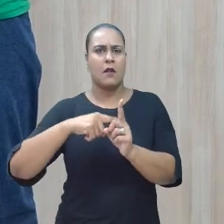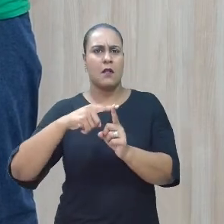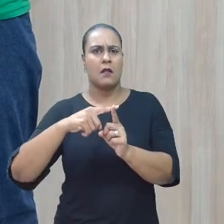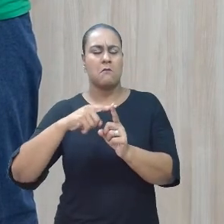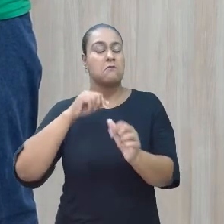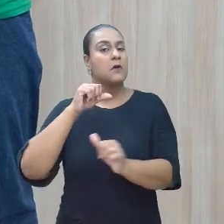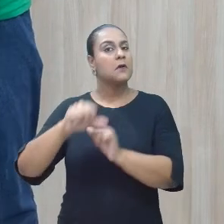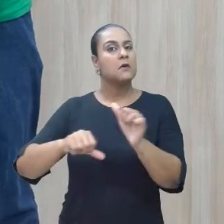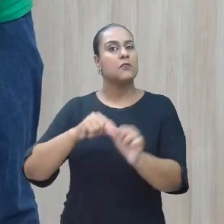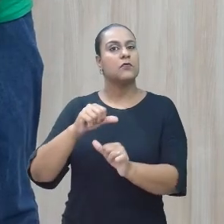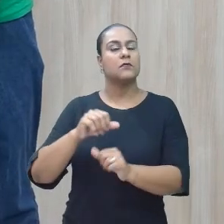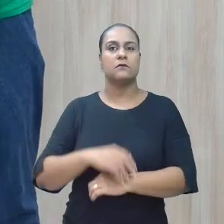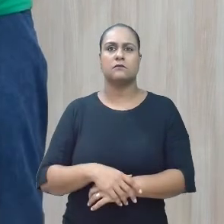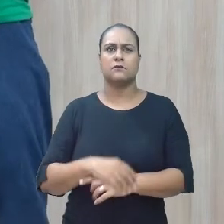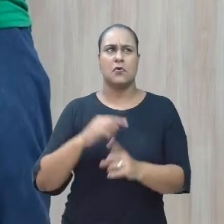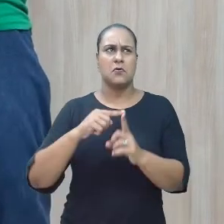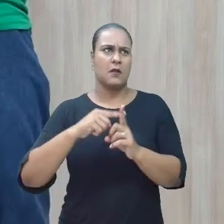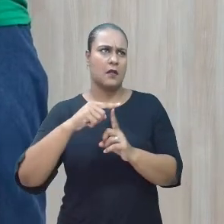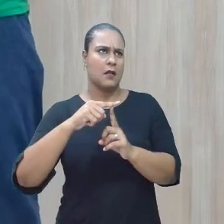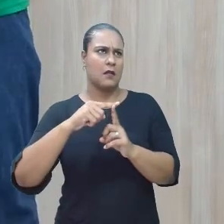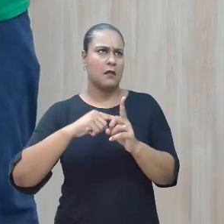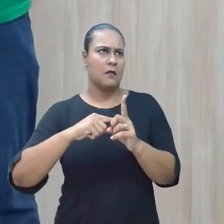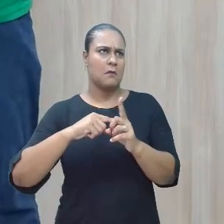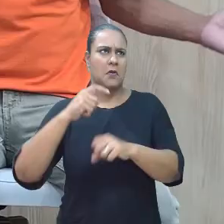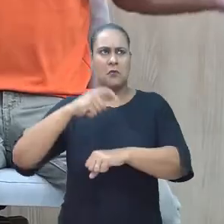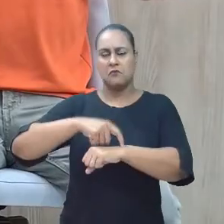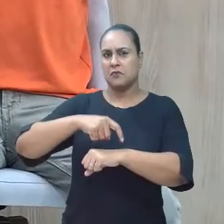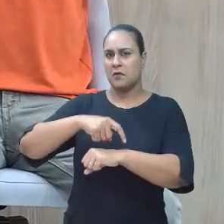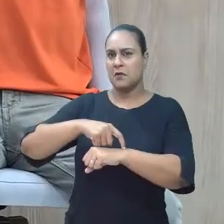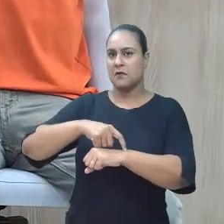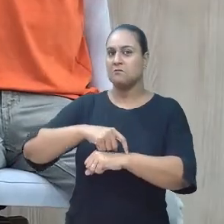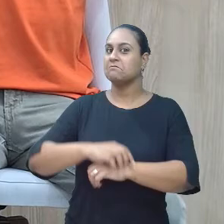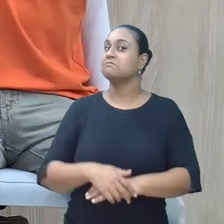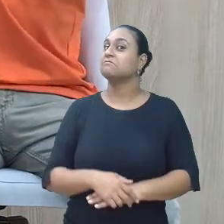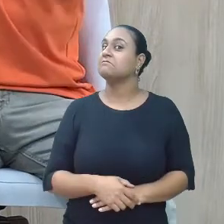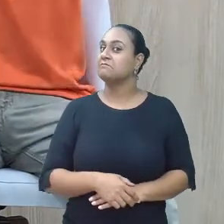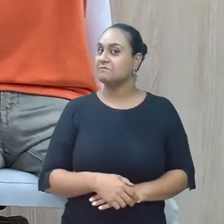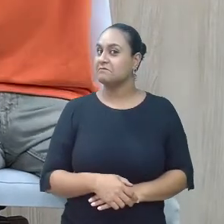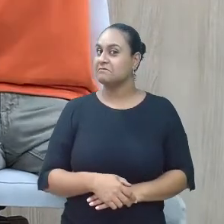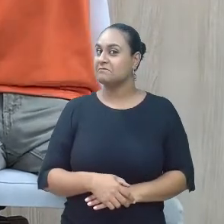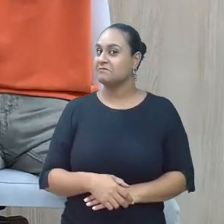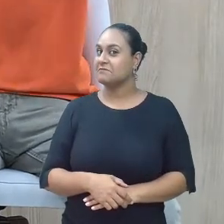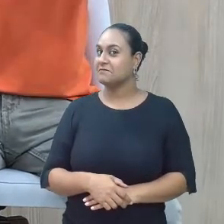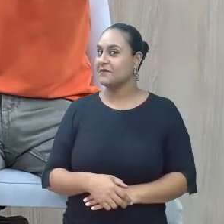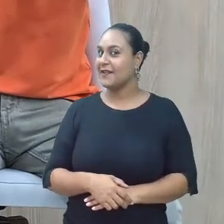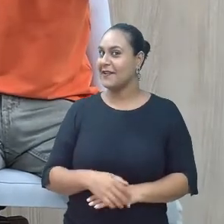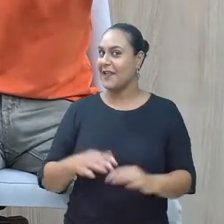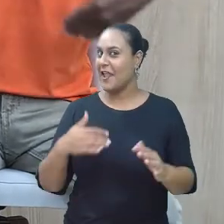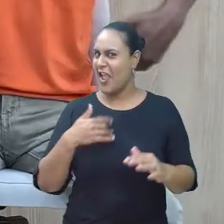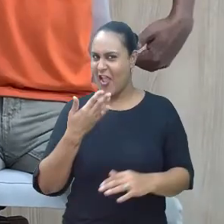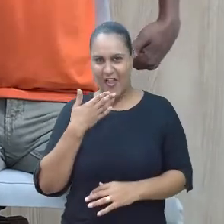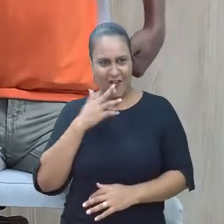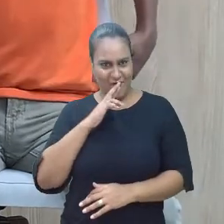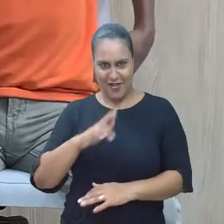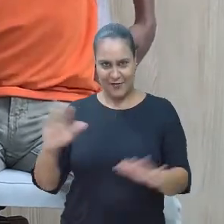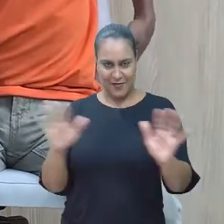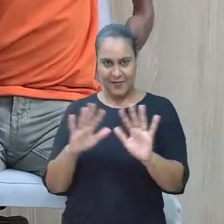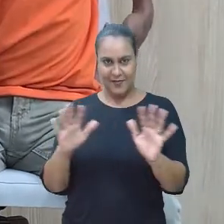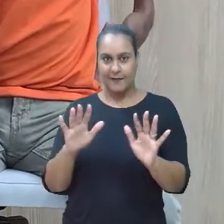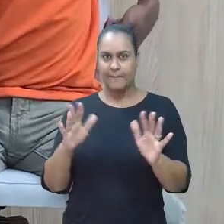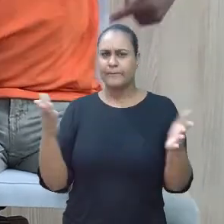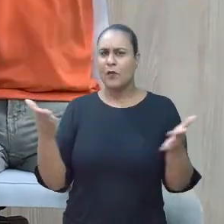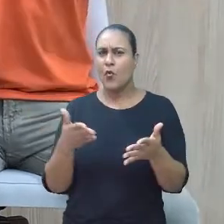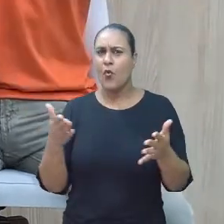professor Alamir, é o clima, é o tempo? E aí eu vou jogar de volta para vocês. O tempo